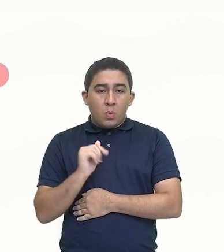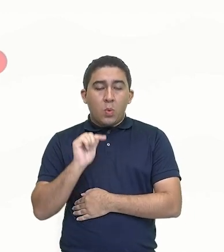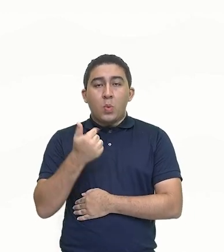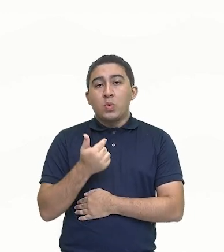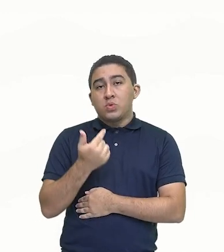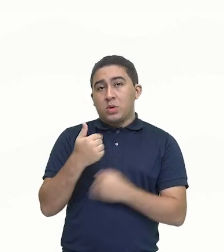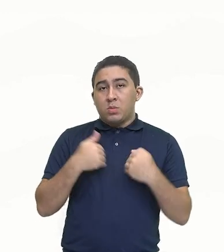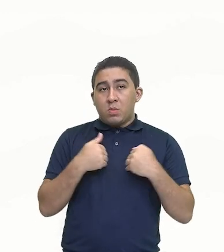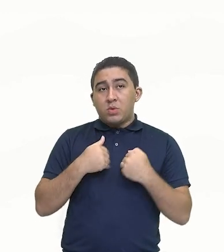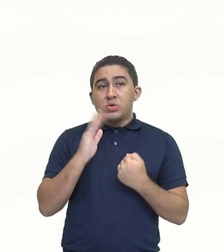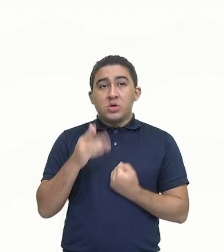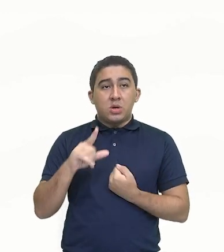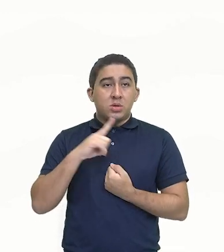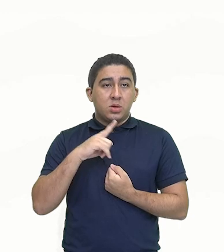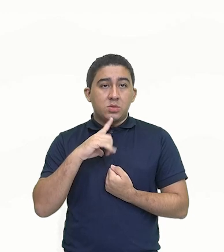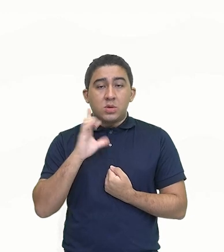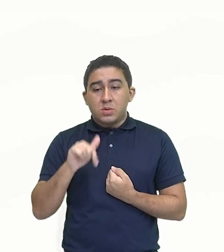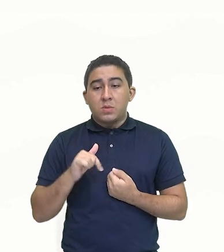que já têm aí